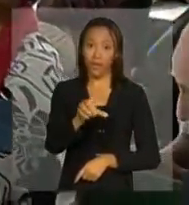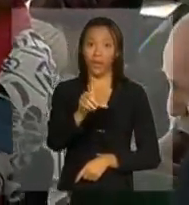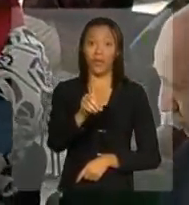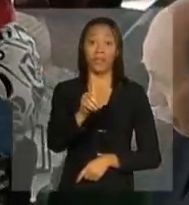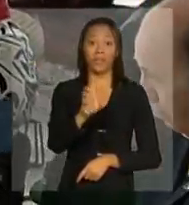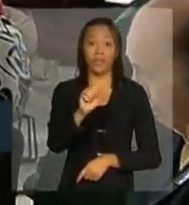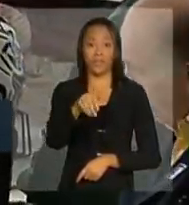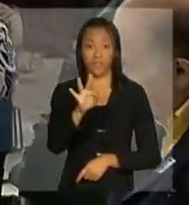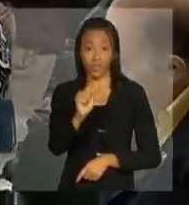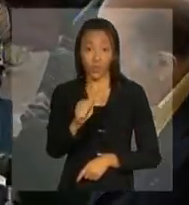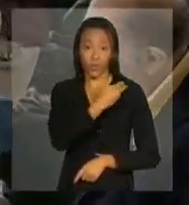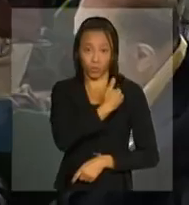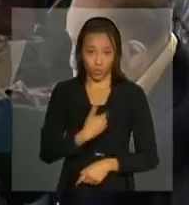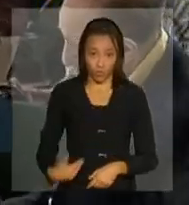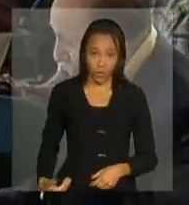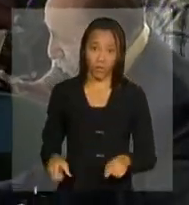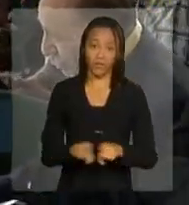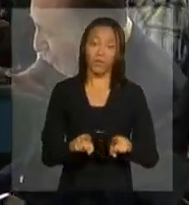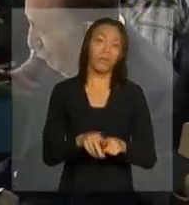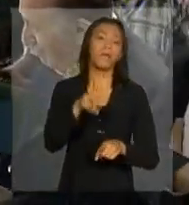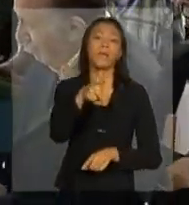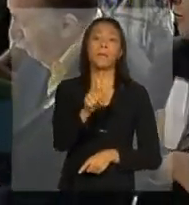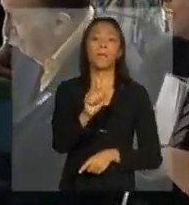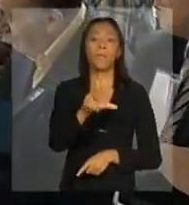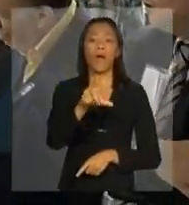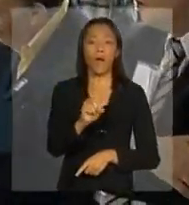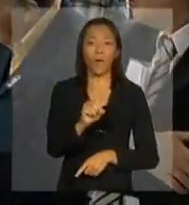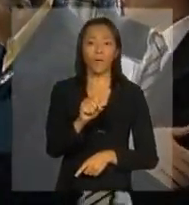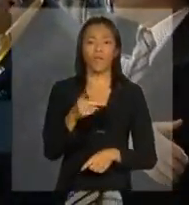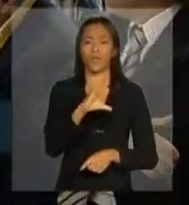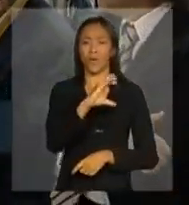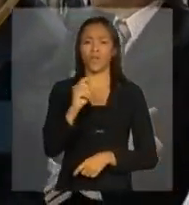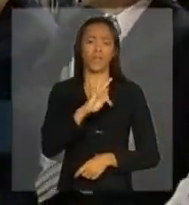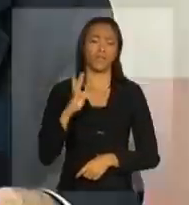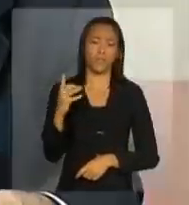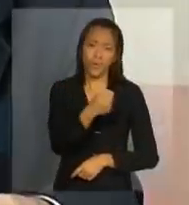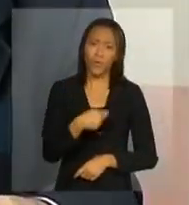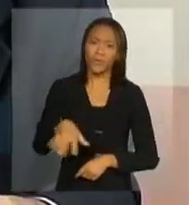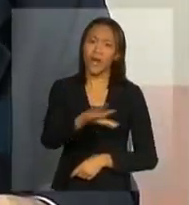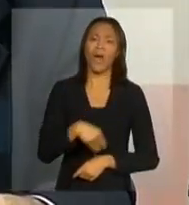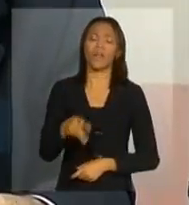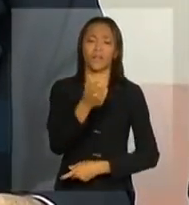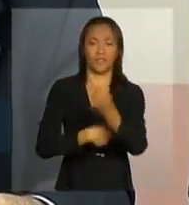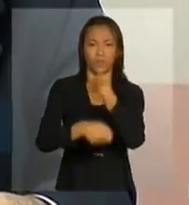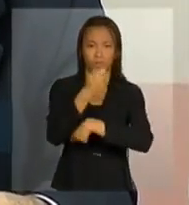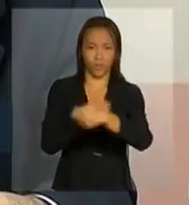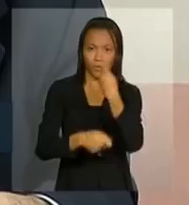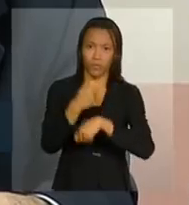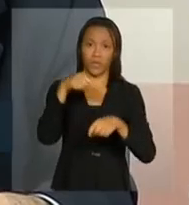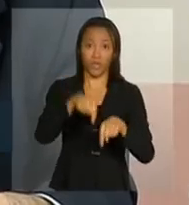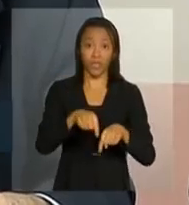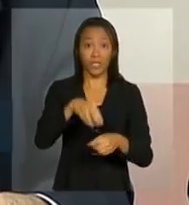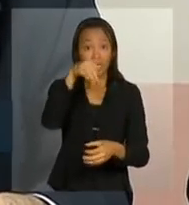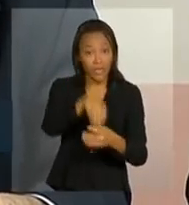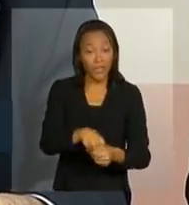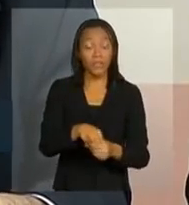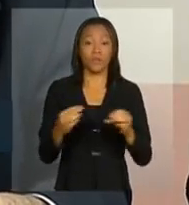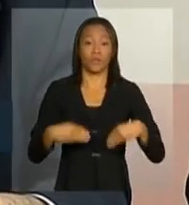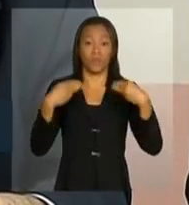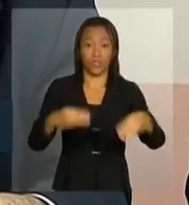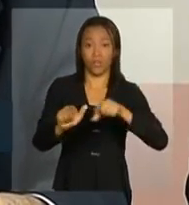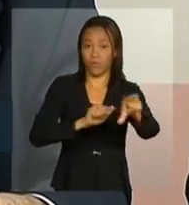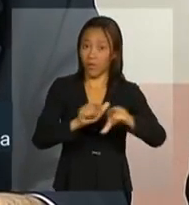federal, nosso querido professor Paulo Singer, que coordena toda a área de economia solidária no Ministério do Trabalho,